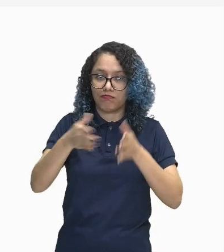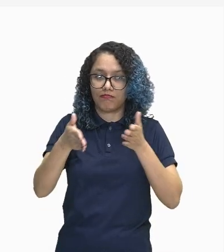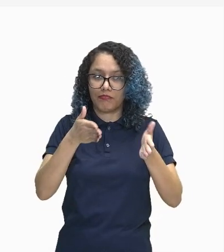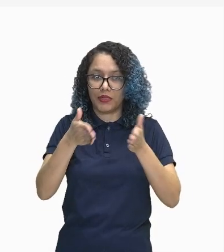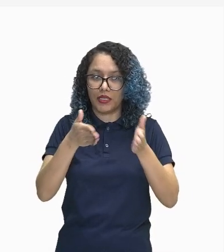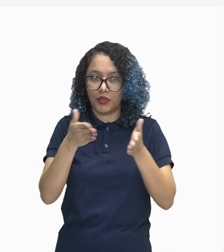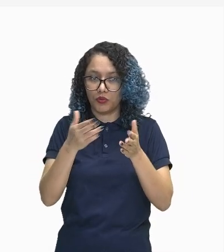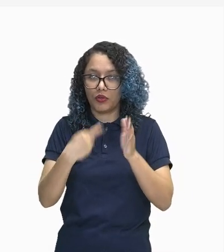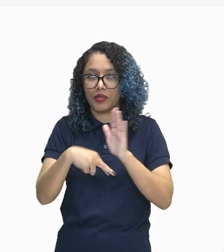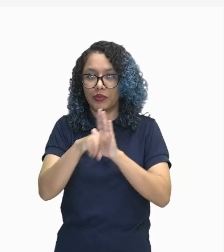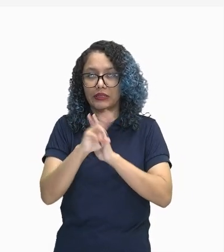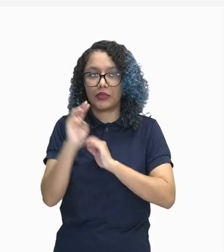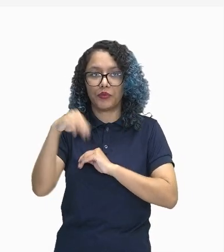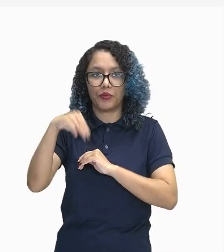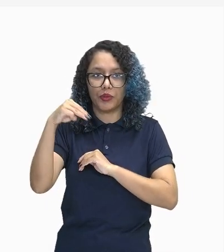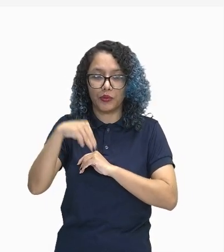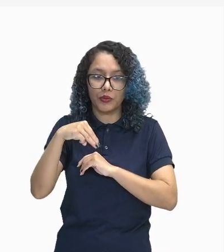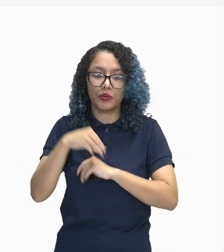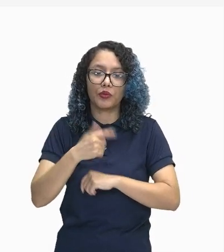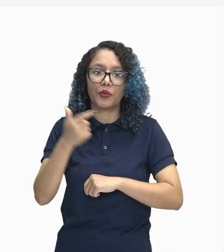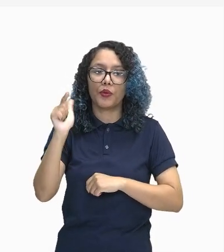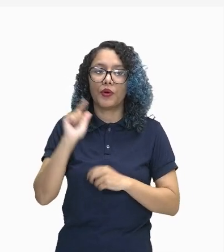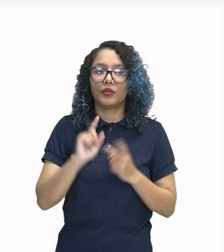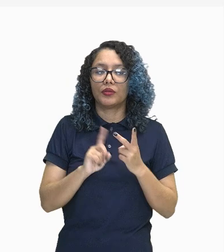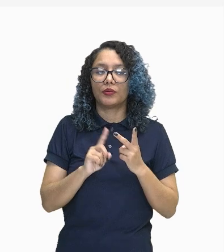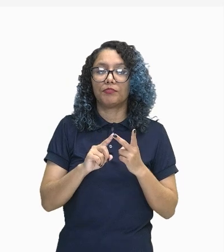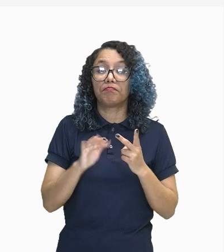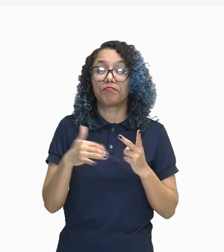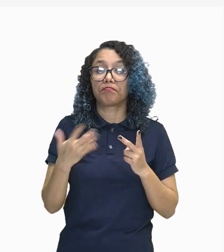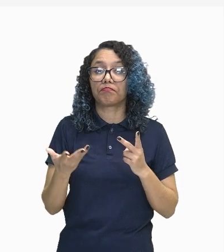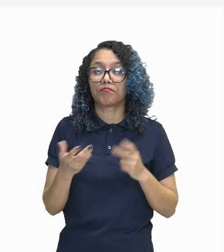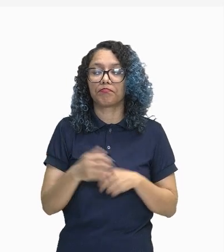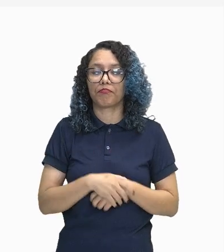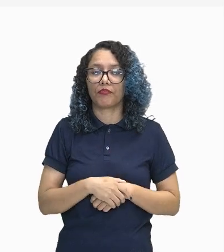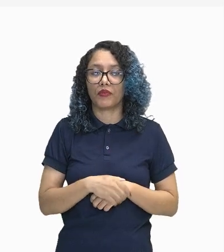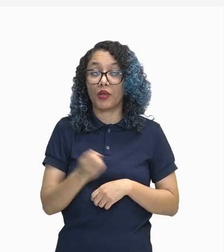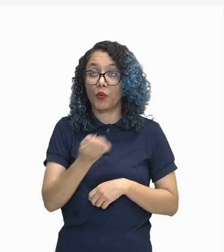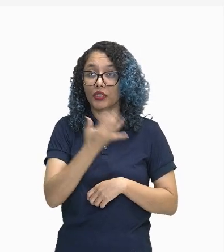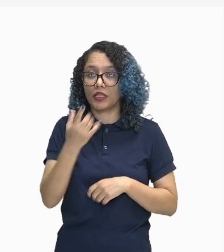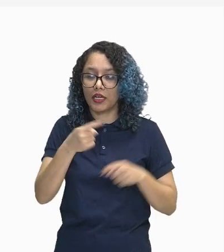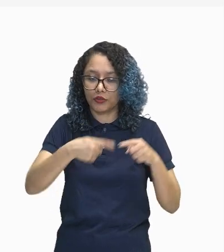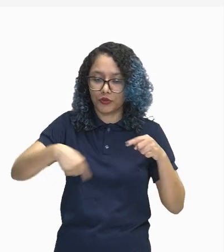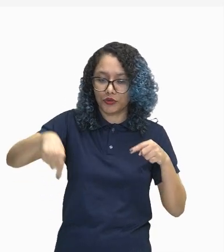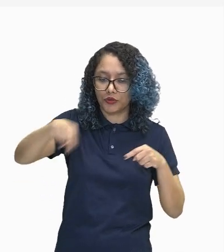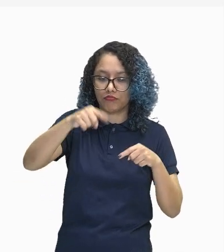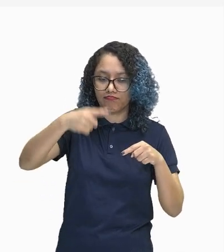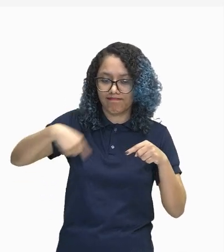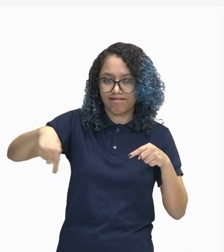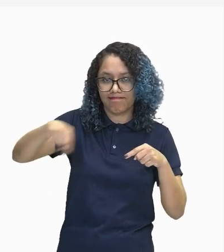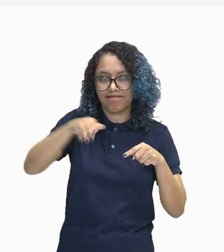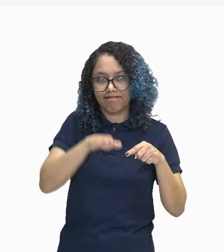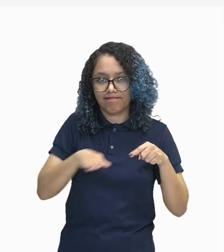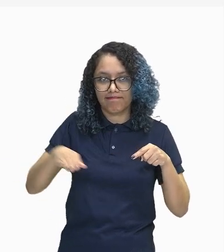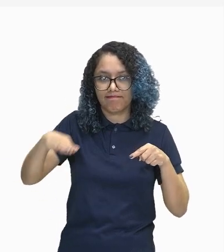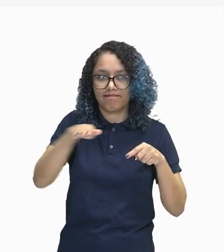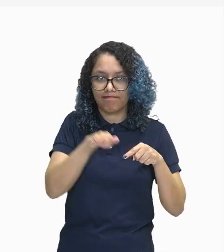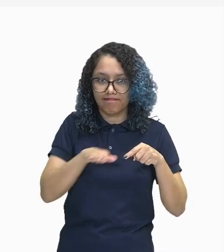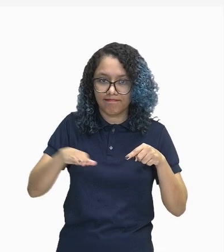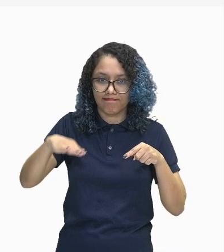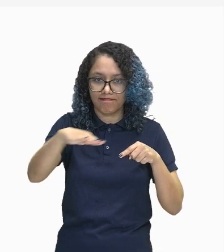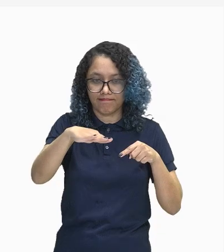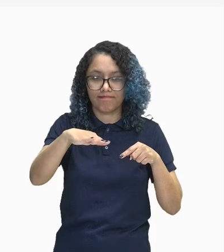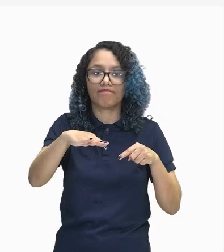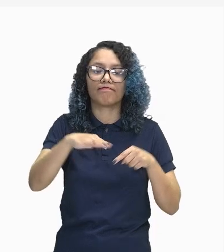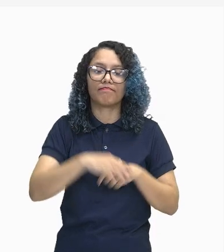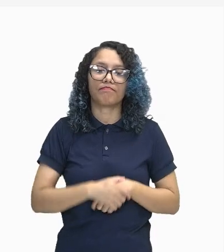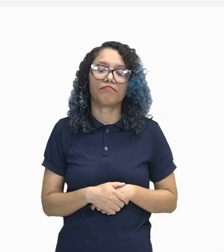em minutos, né? E a outra grandeza é a quantidade de voltas, tá legal? São essas duas grandezas envolvidas. Então,